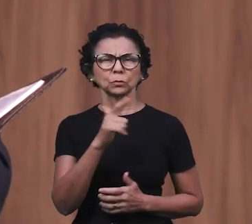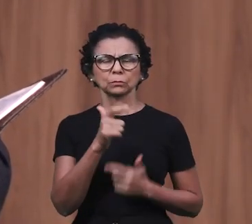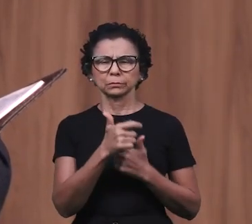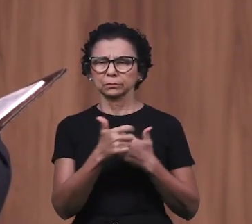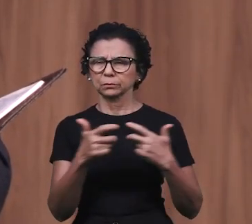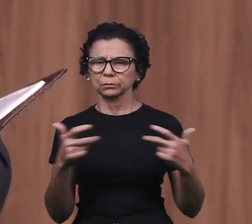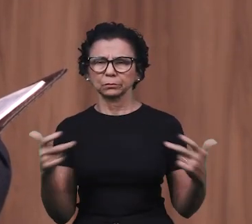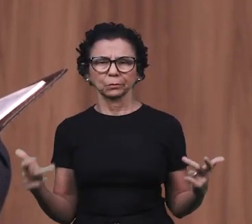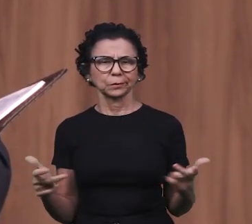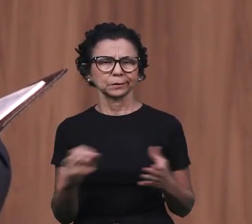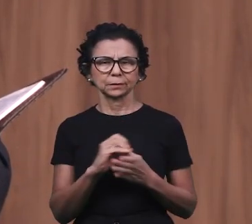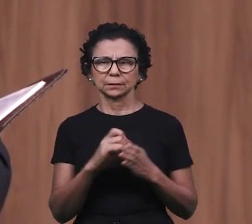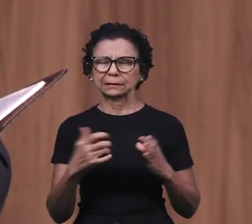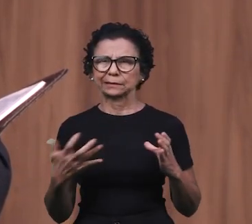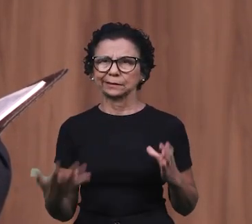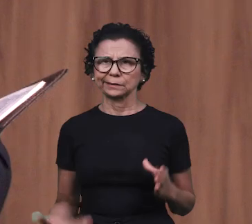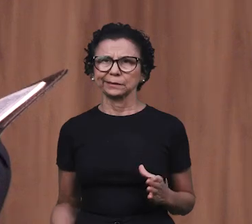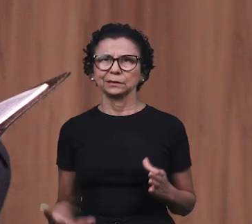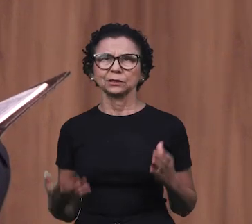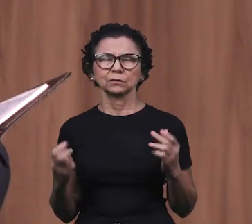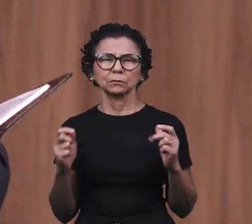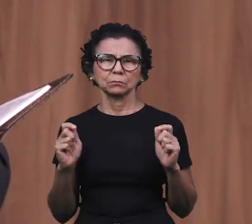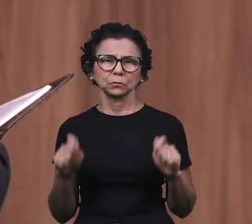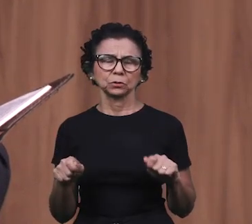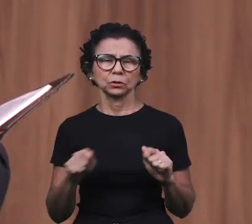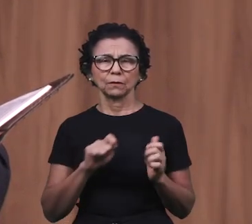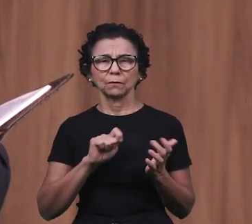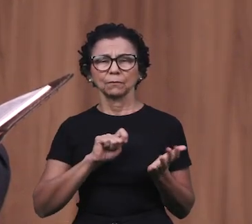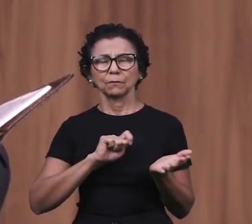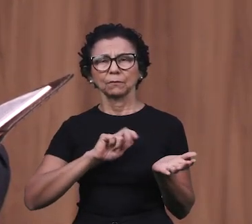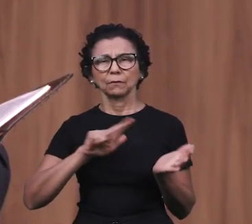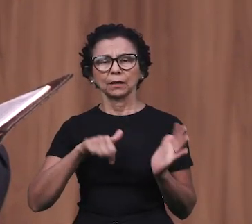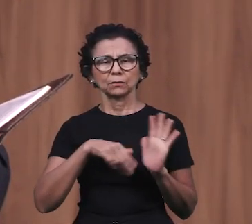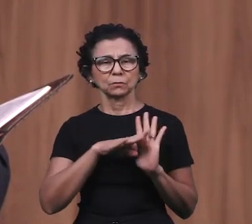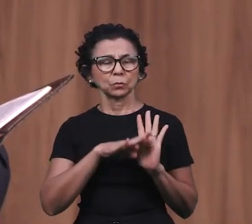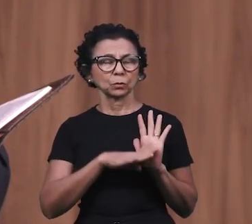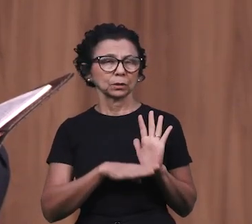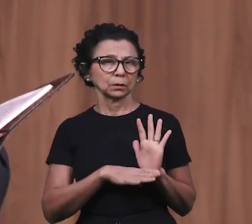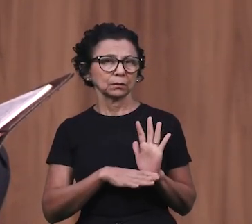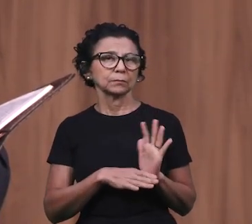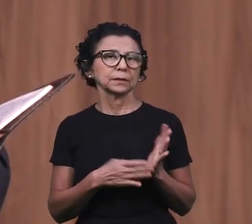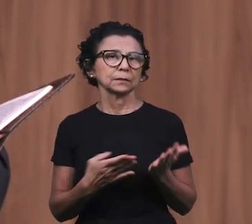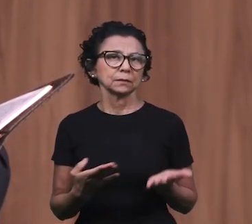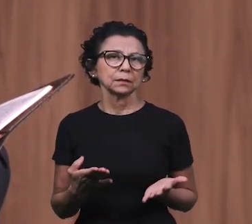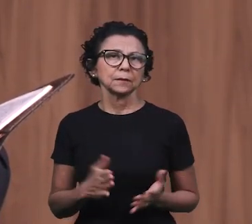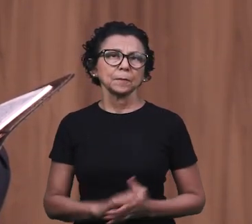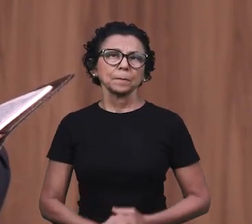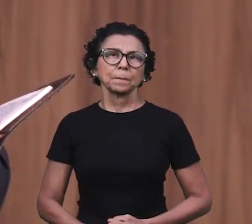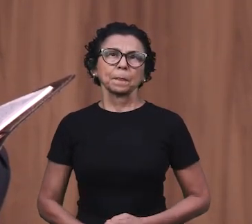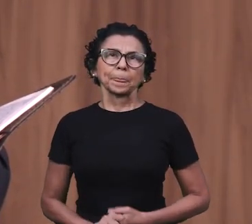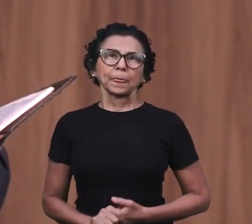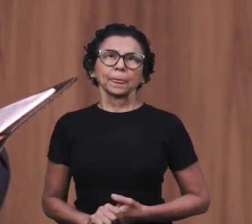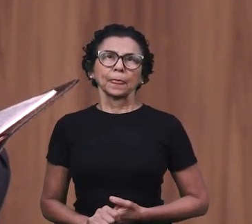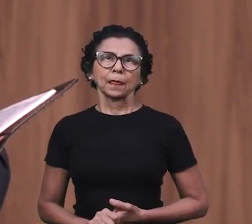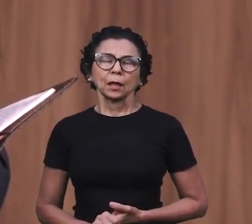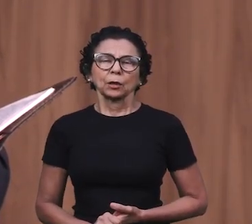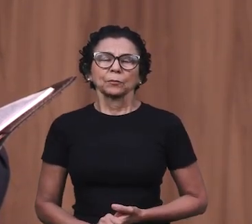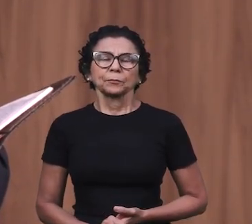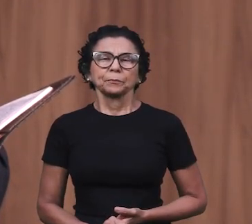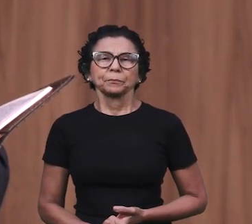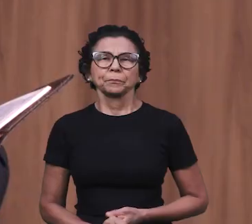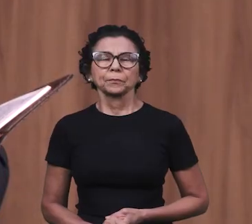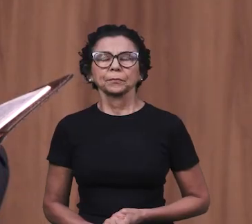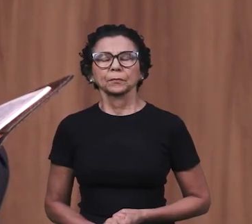aspectos. Poderíamos levar aqui vários programas para falar de cada nuance,